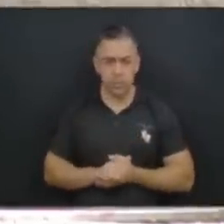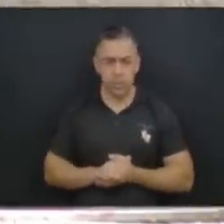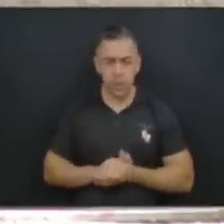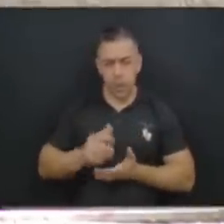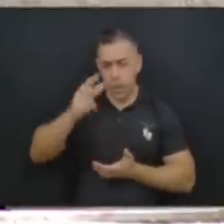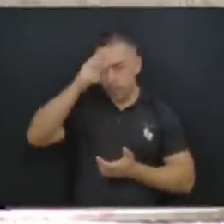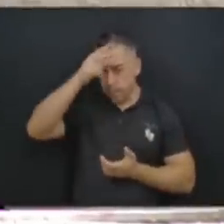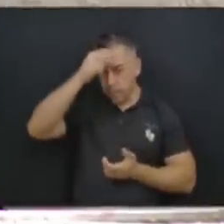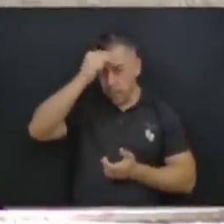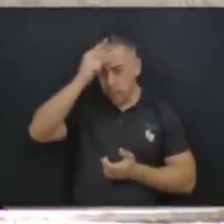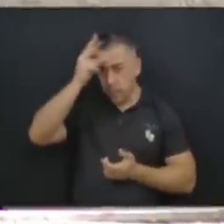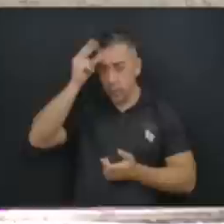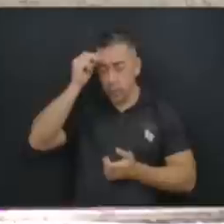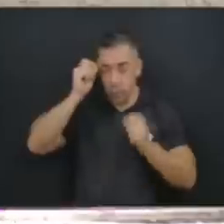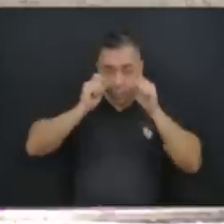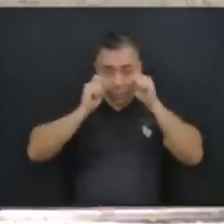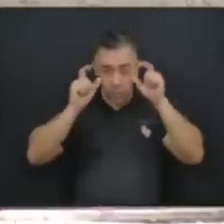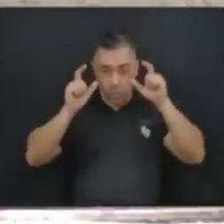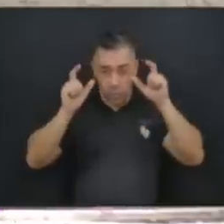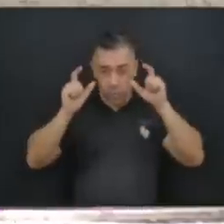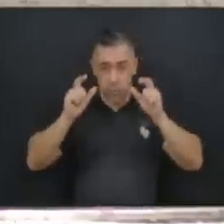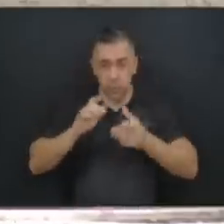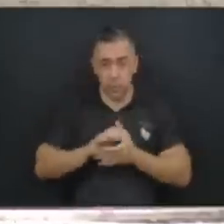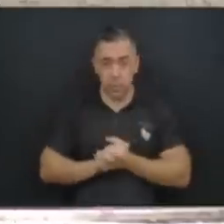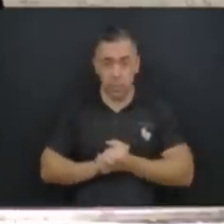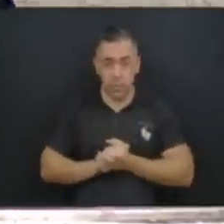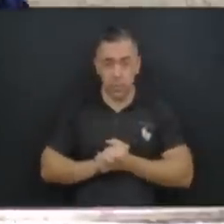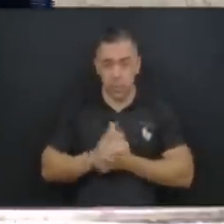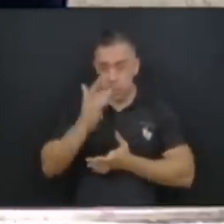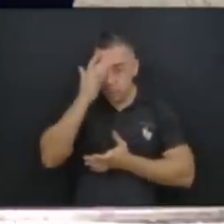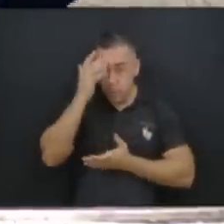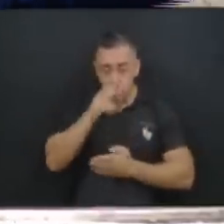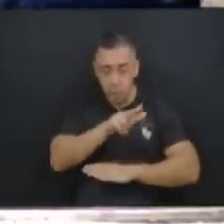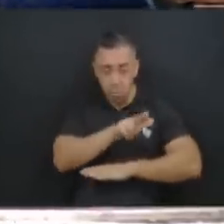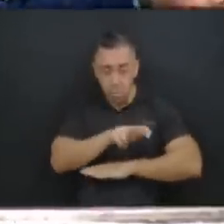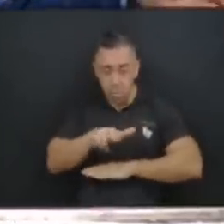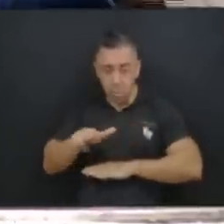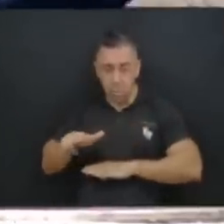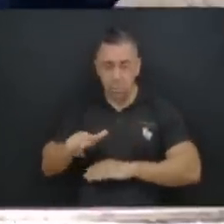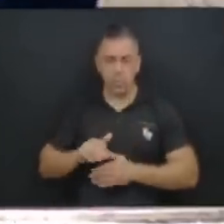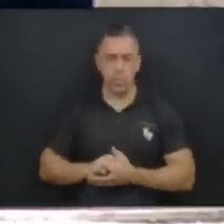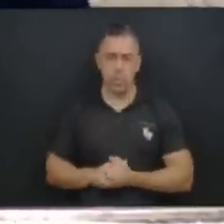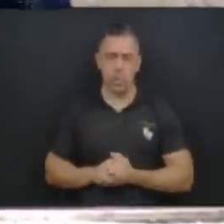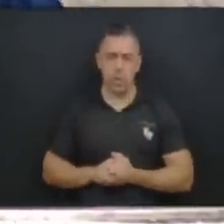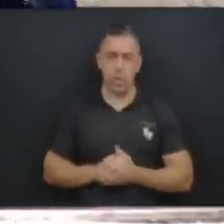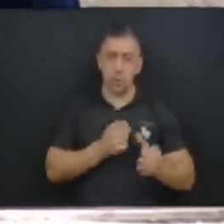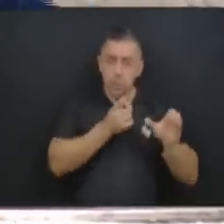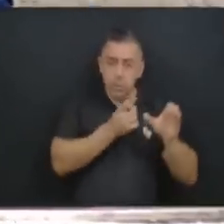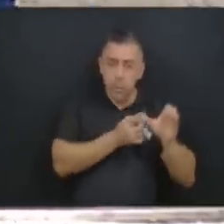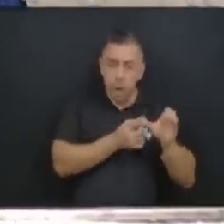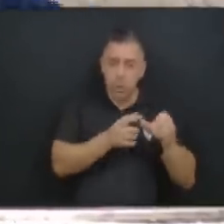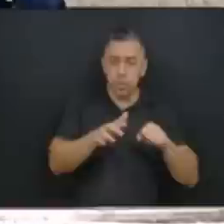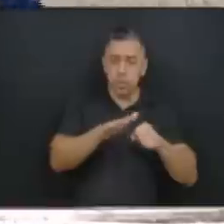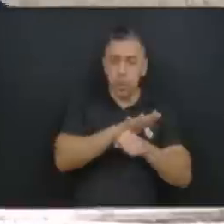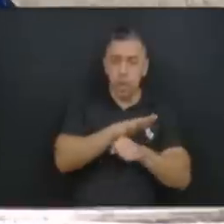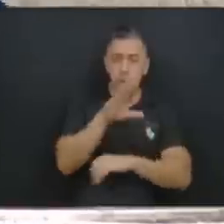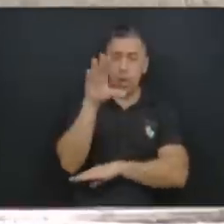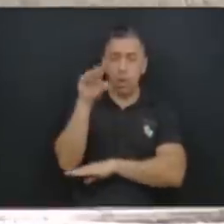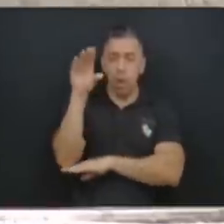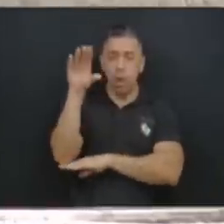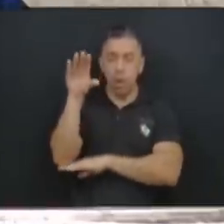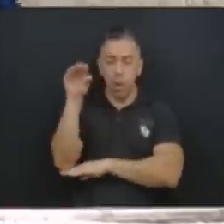está prestando atenção que além de estar cheia de radares nós estamos chegando também